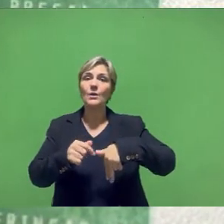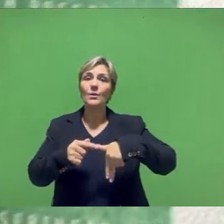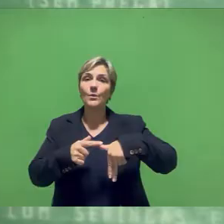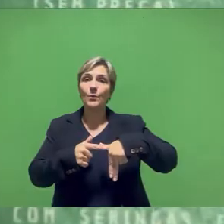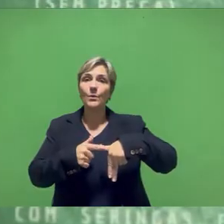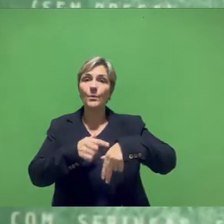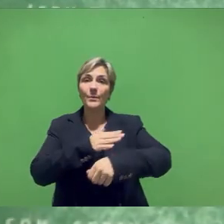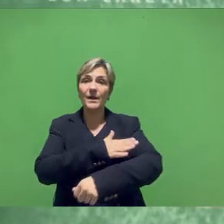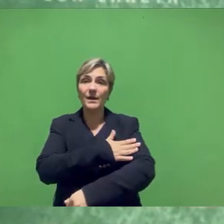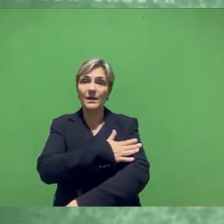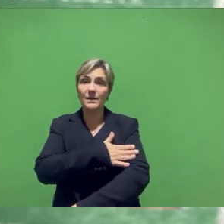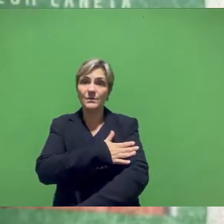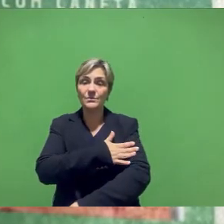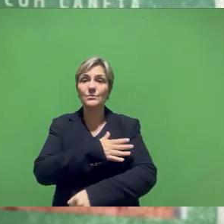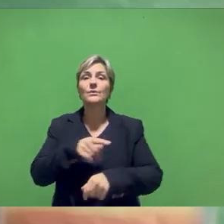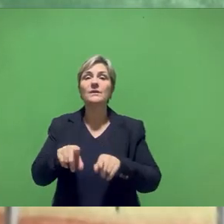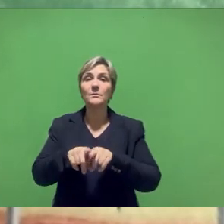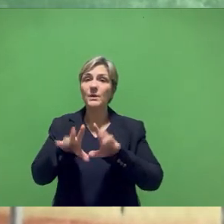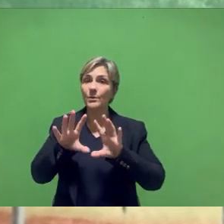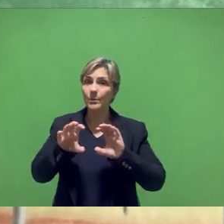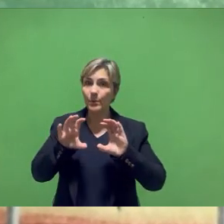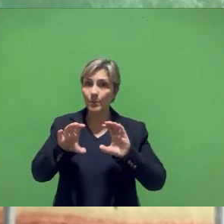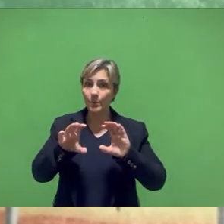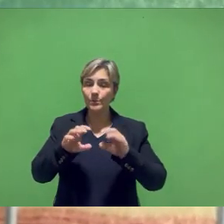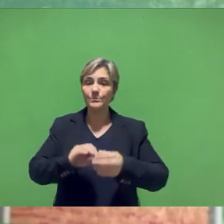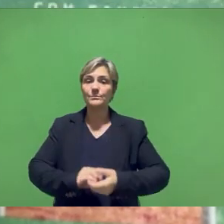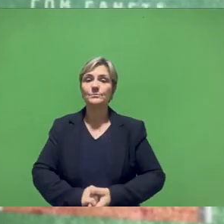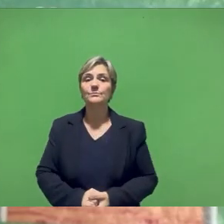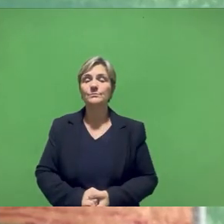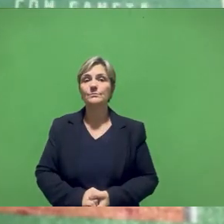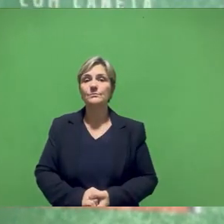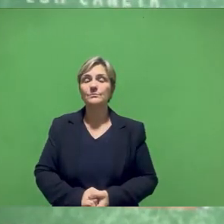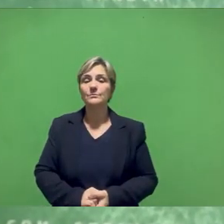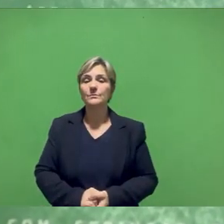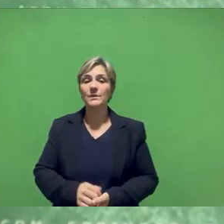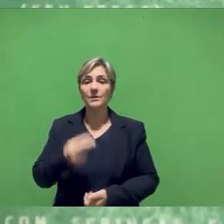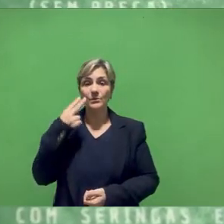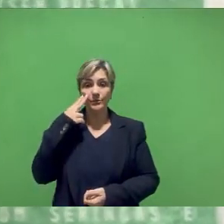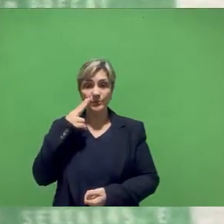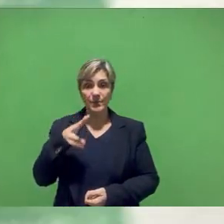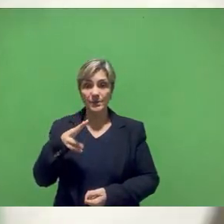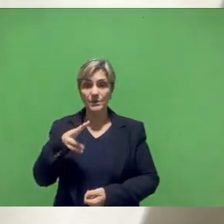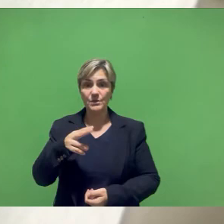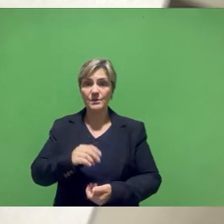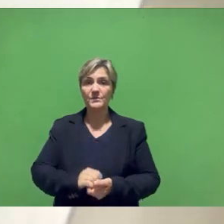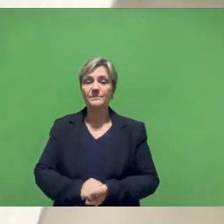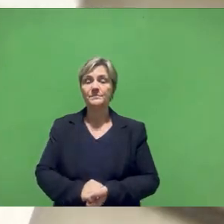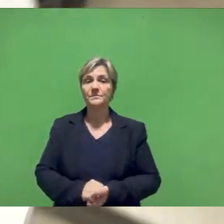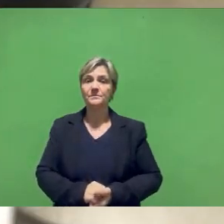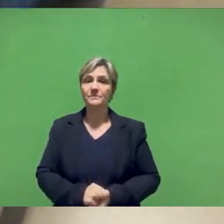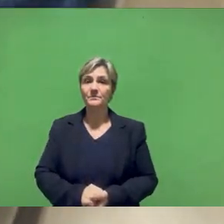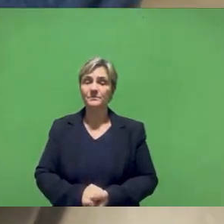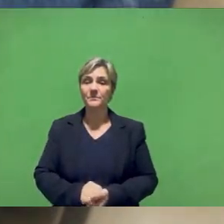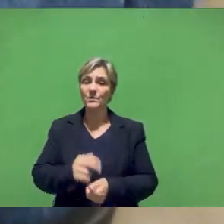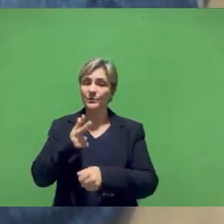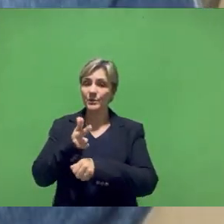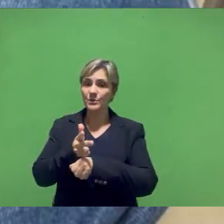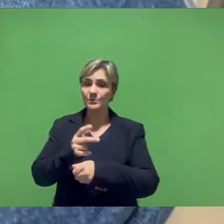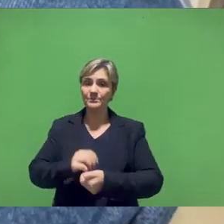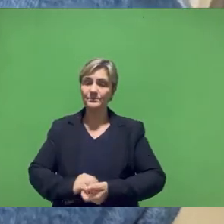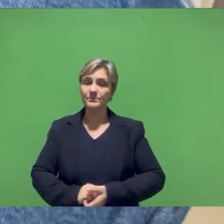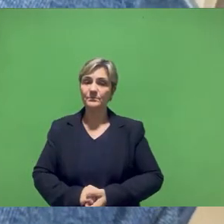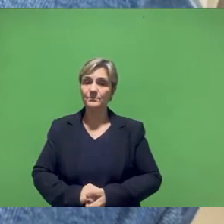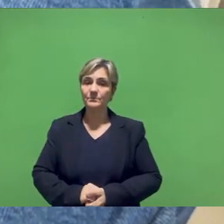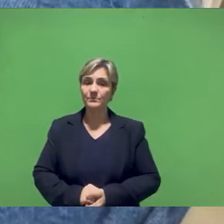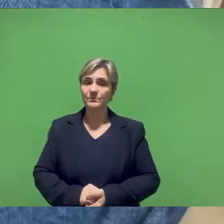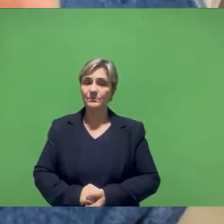braço e tem o glúteo, o bumbum. Então, na coxa, a gente faz assim, mede 4 dedos longe